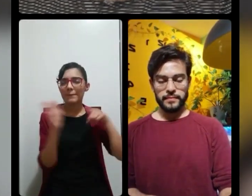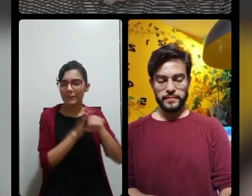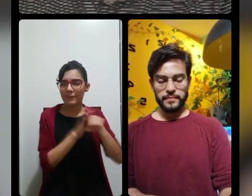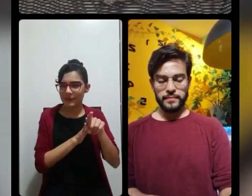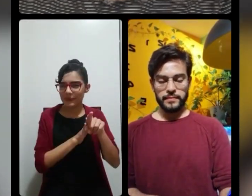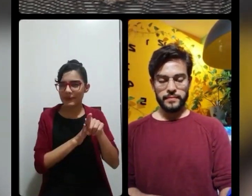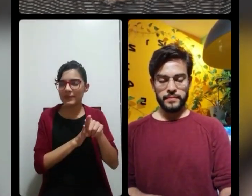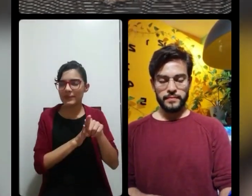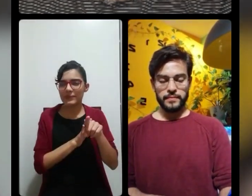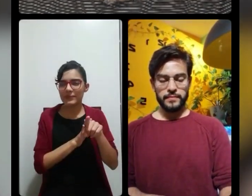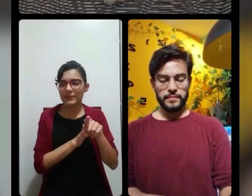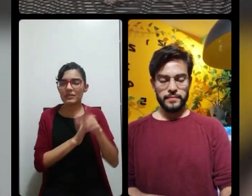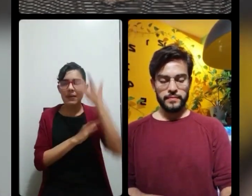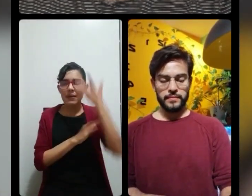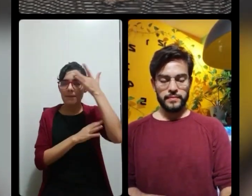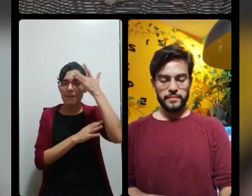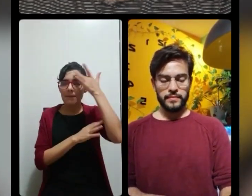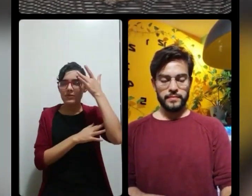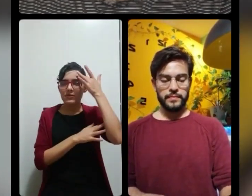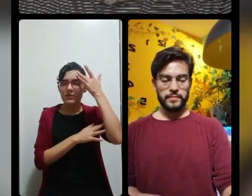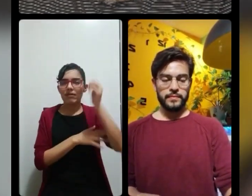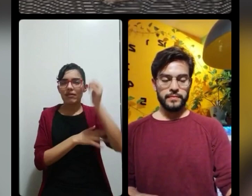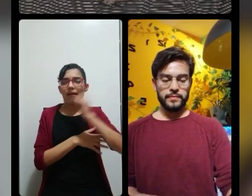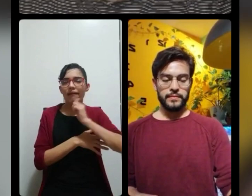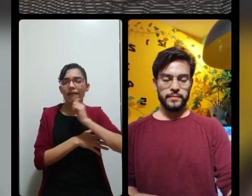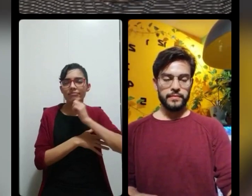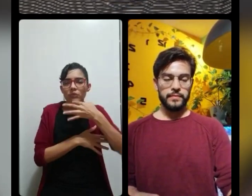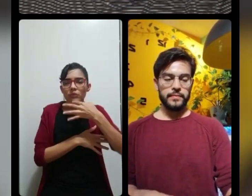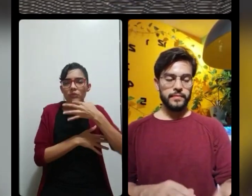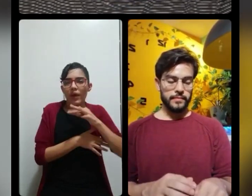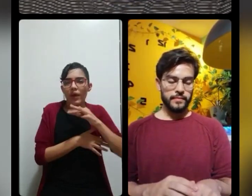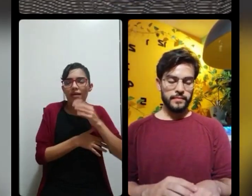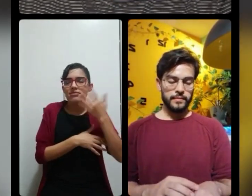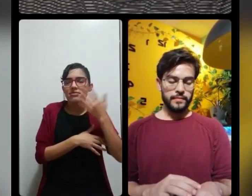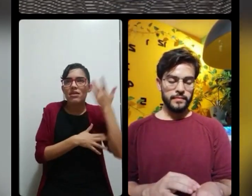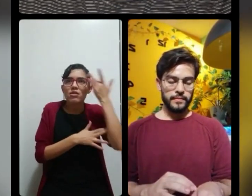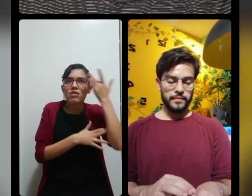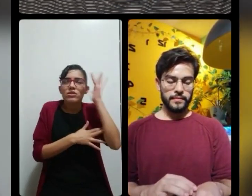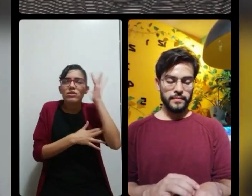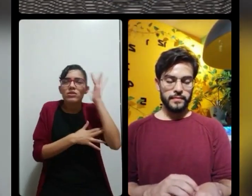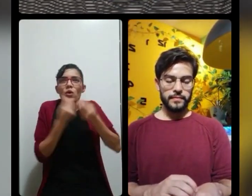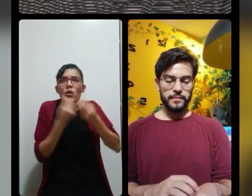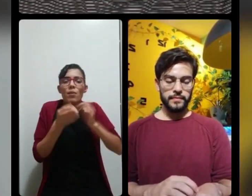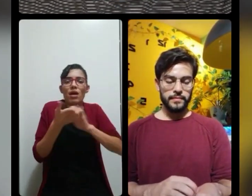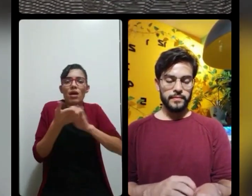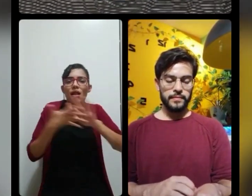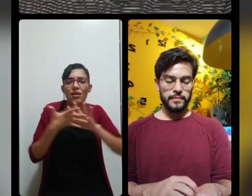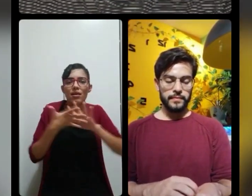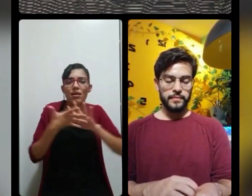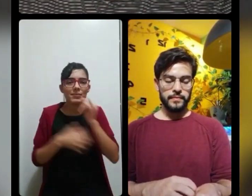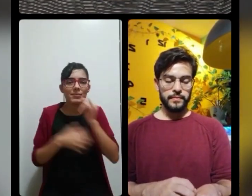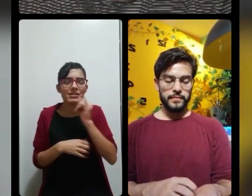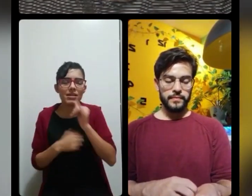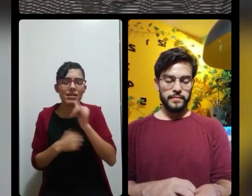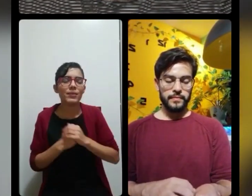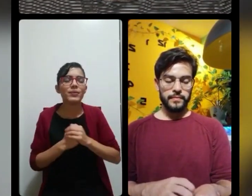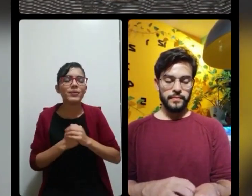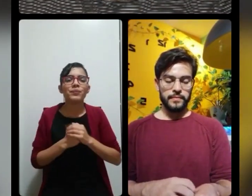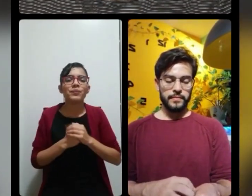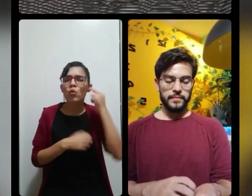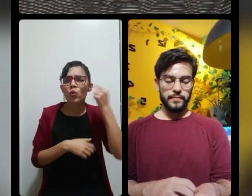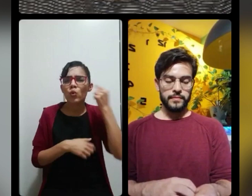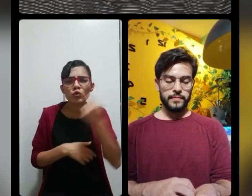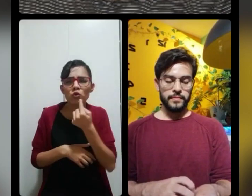está nos assistindo e possa, de repente, pensar assim, mas se o surdo enxerga e ele lê, onde é que está essa